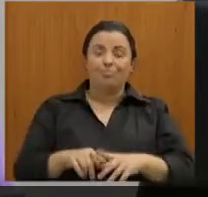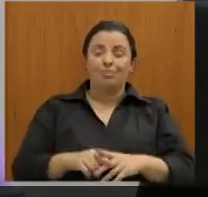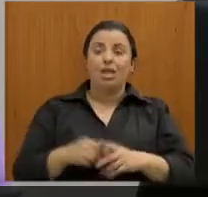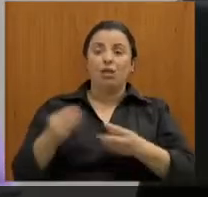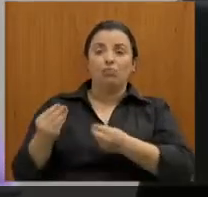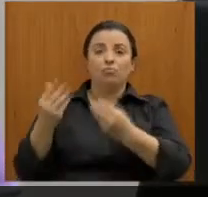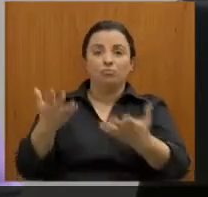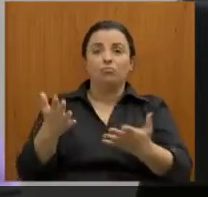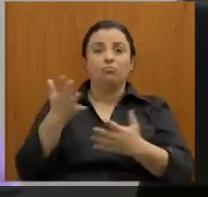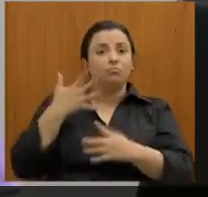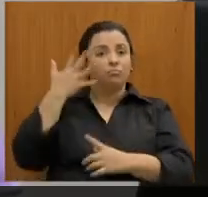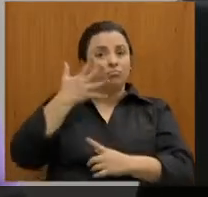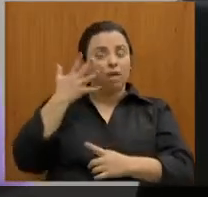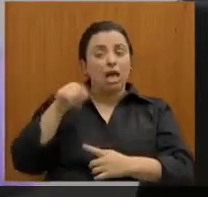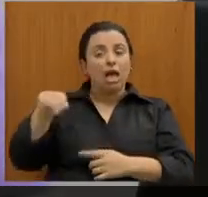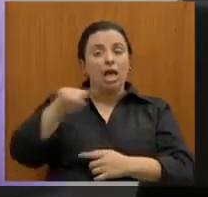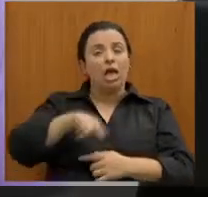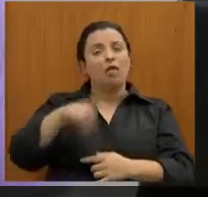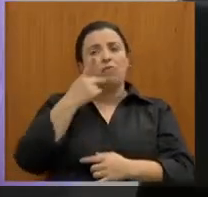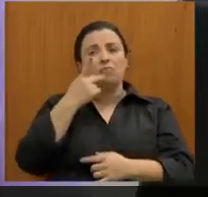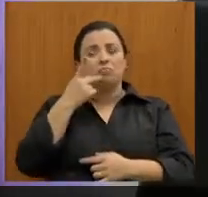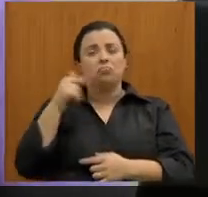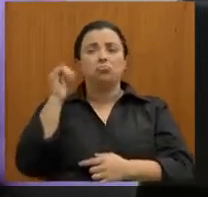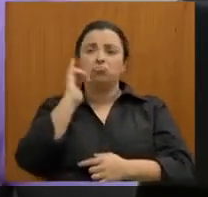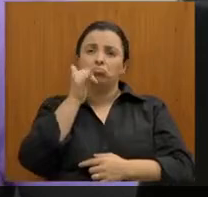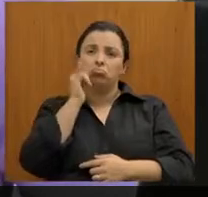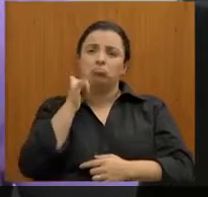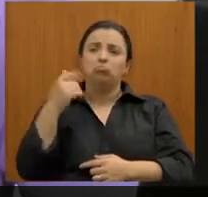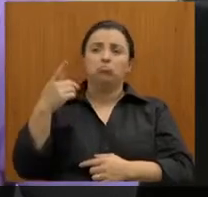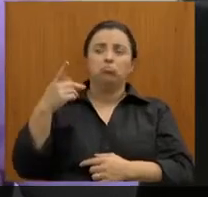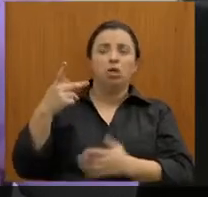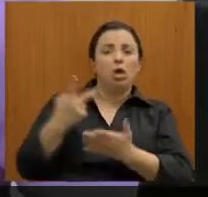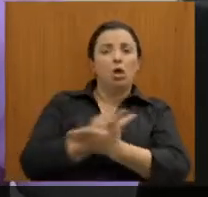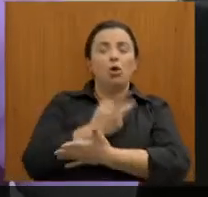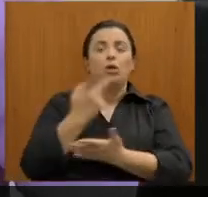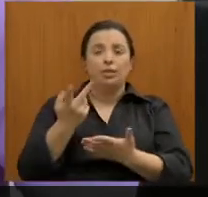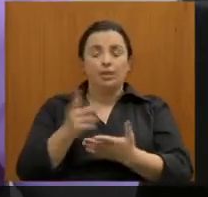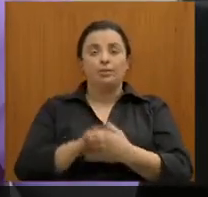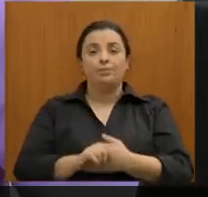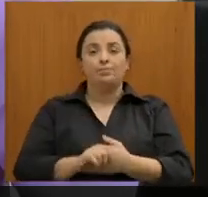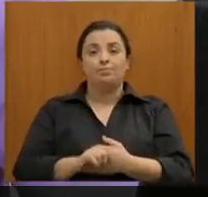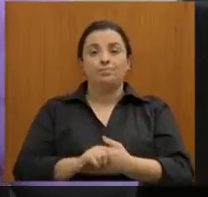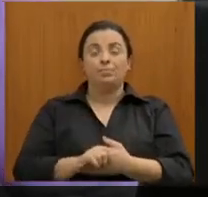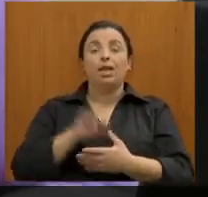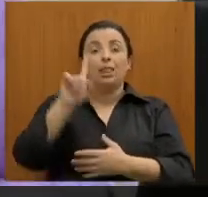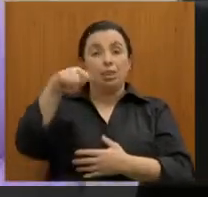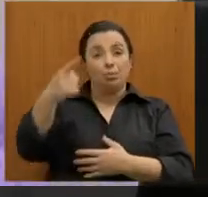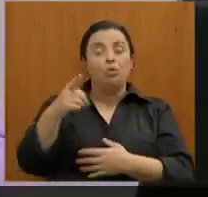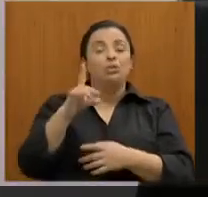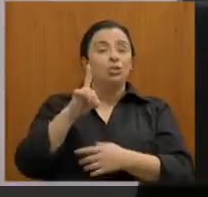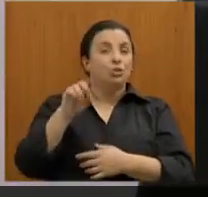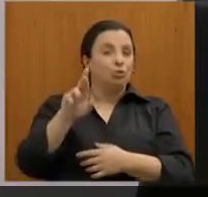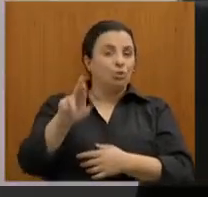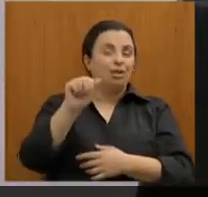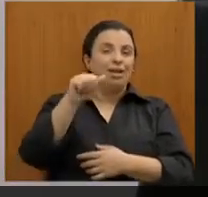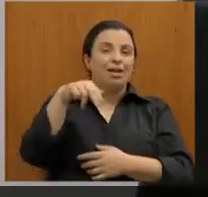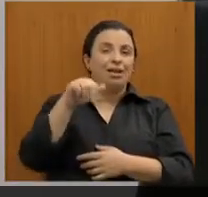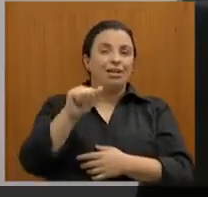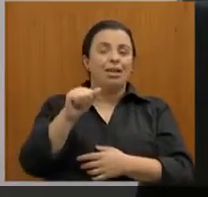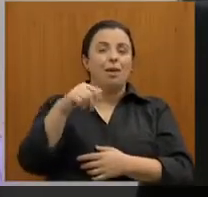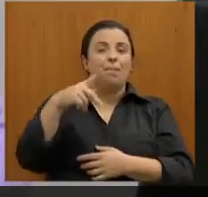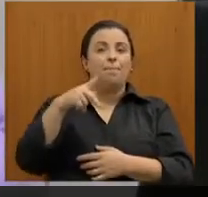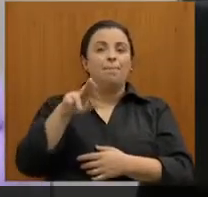elas postam trazer um pouquinho dos relatos regionais antes de passar a palavra doutora Ana Paula e também a doutora